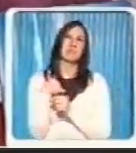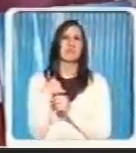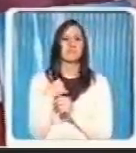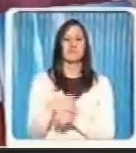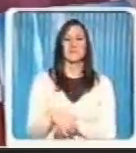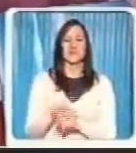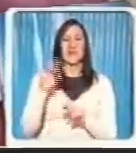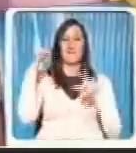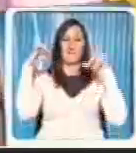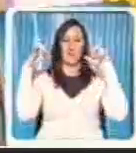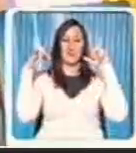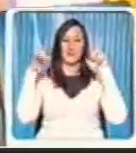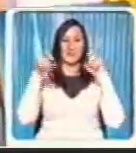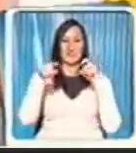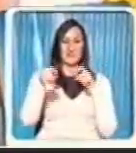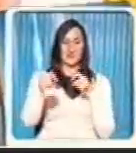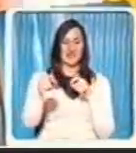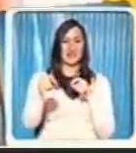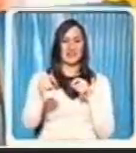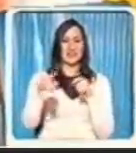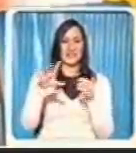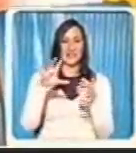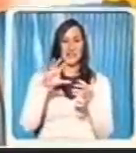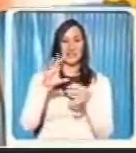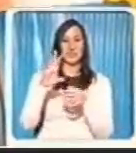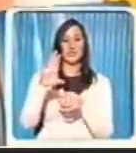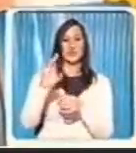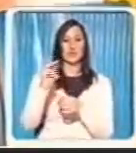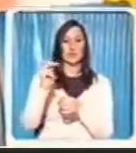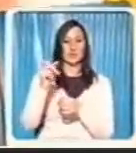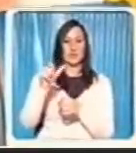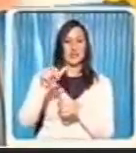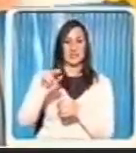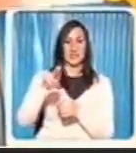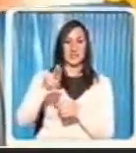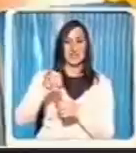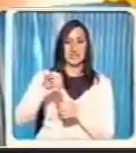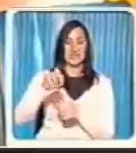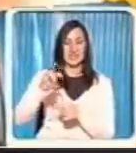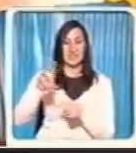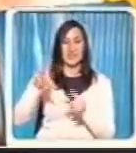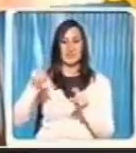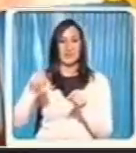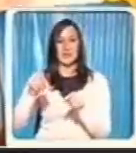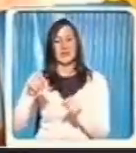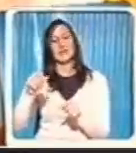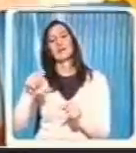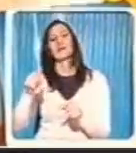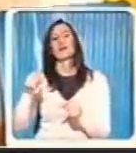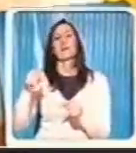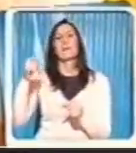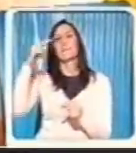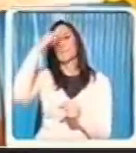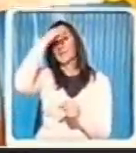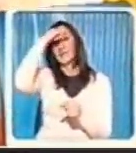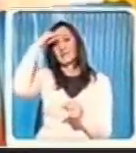Aí está uma fotografia do Joaquim e da Beatriz Costa, numa cena conjunta. Ele tem muita pena porque ele tocava bem acordeão e nesta cena está a